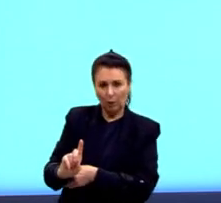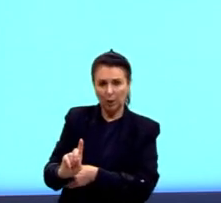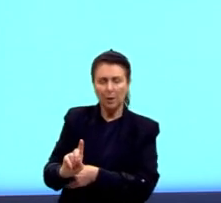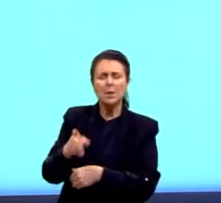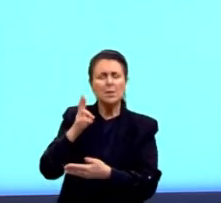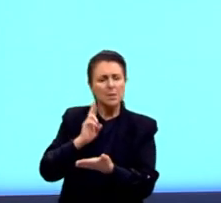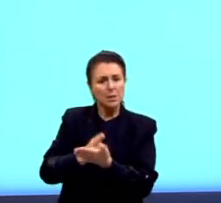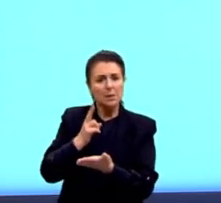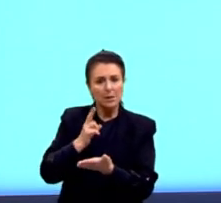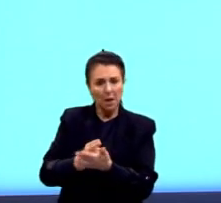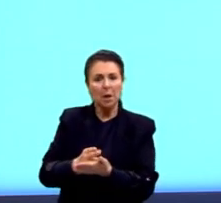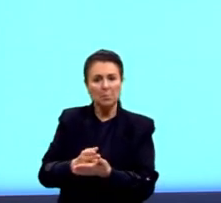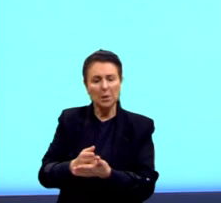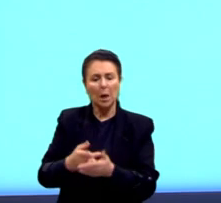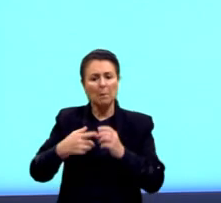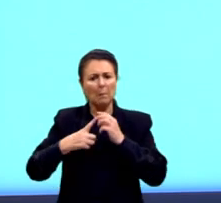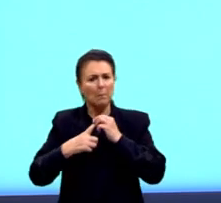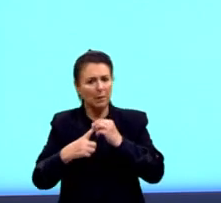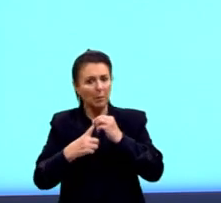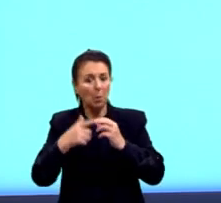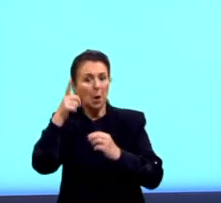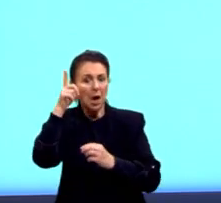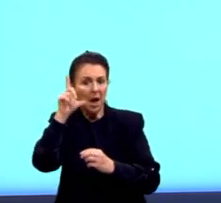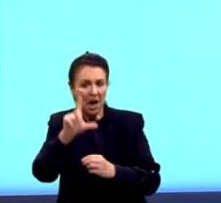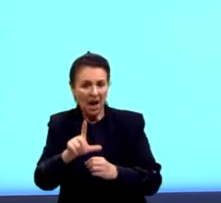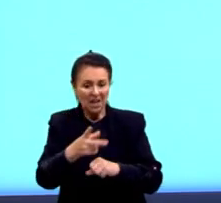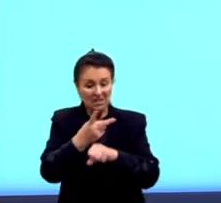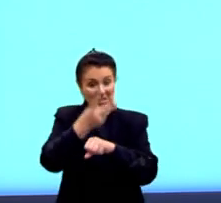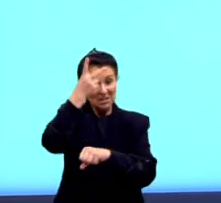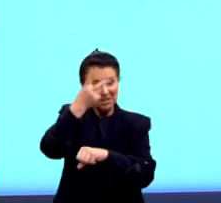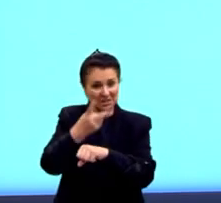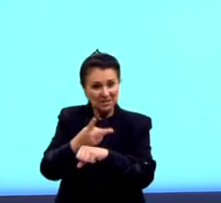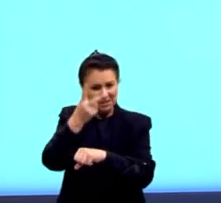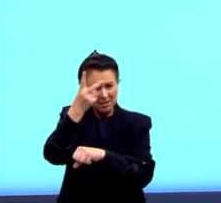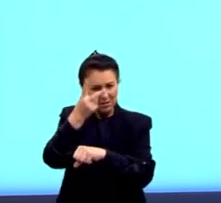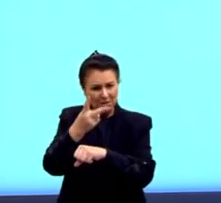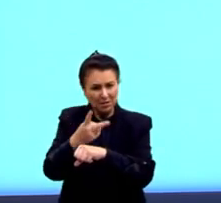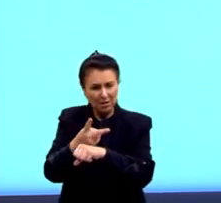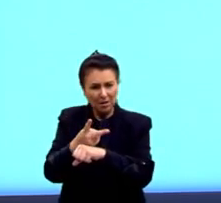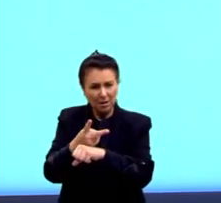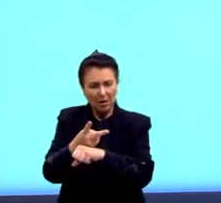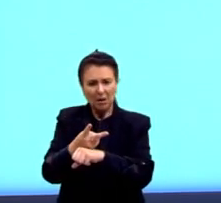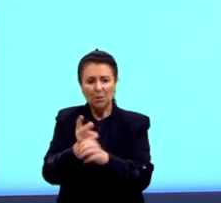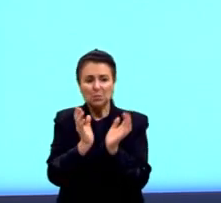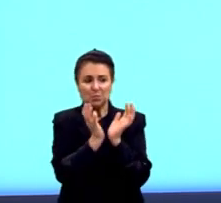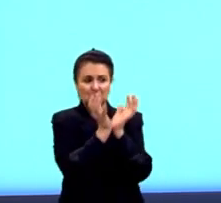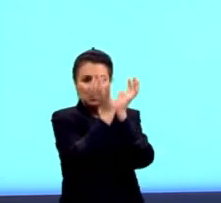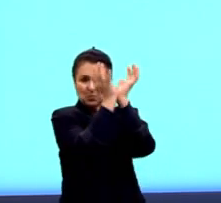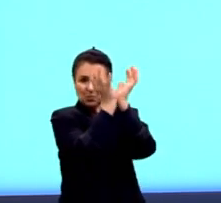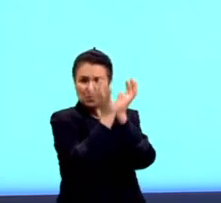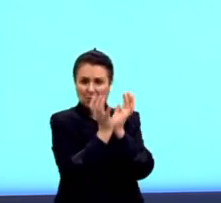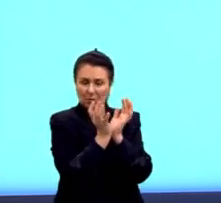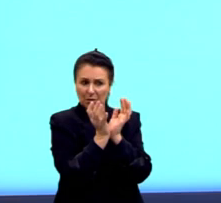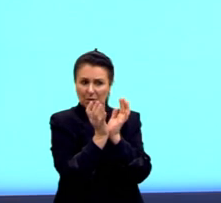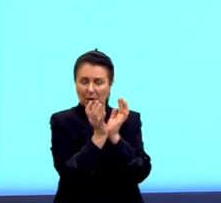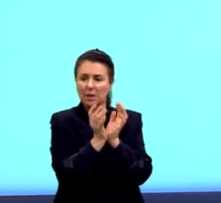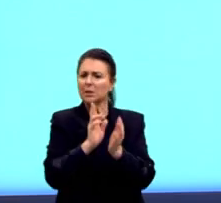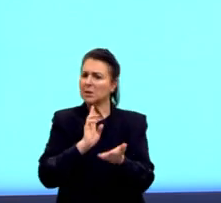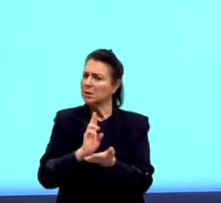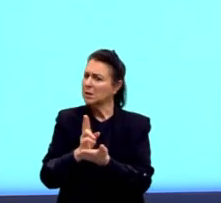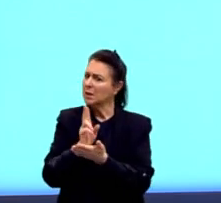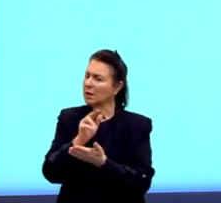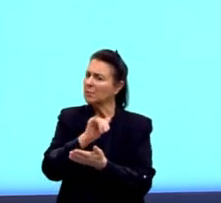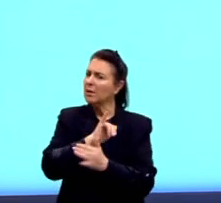favoritas ao título na Então pode se falar tanto sobre a questão da seleção ser favorita ao título